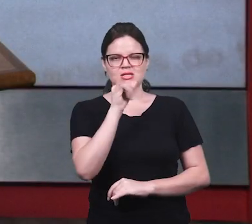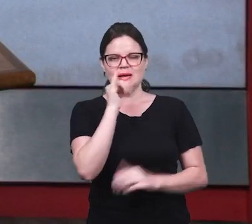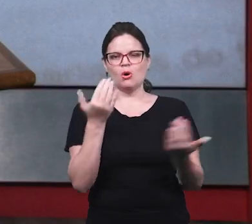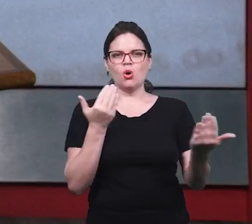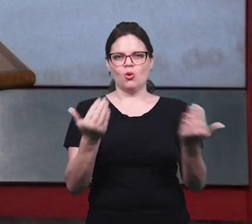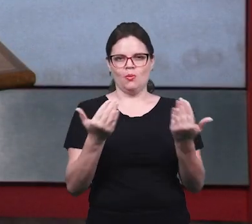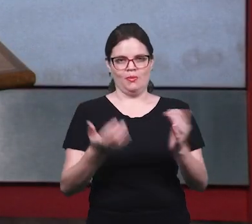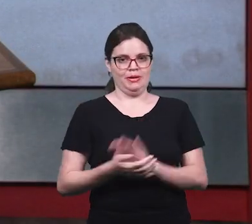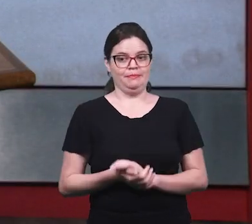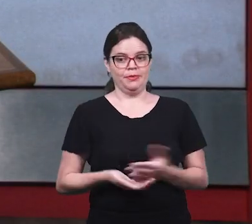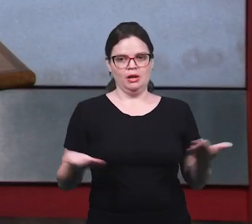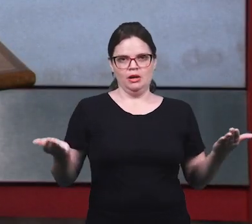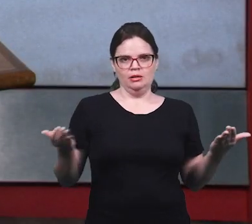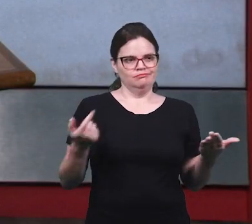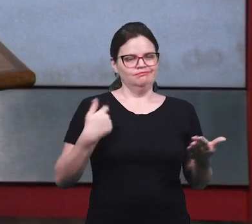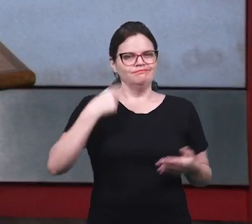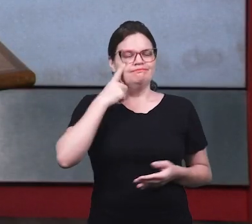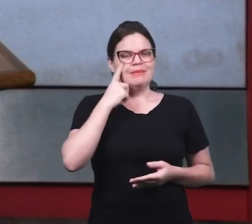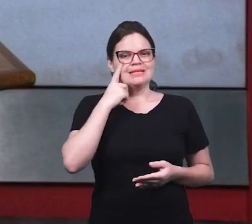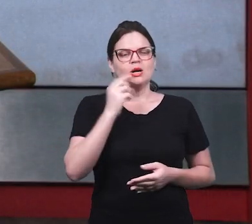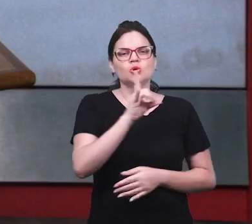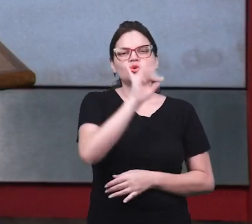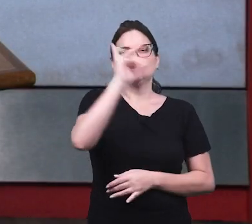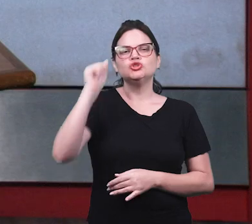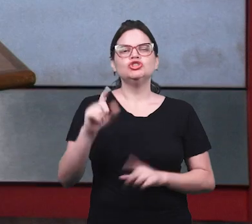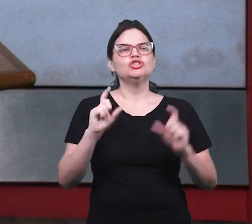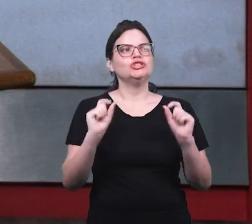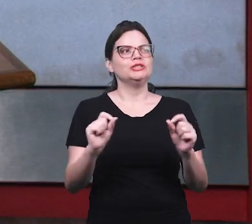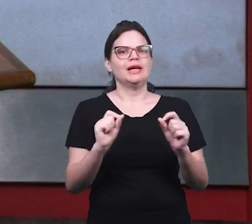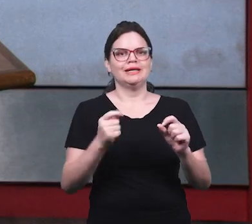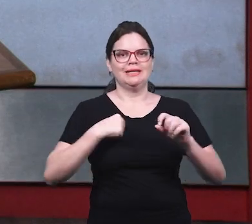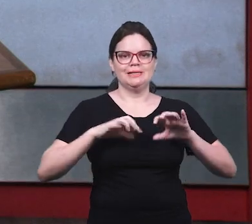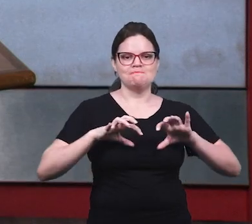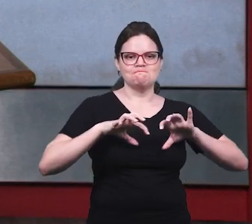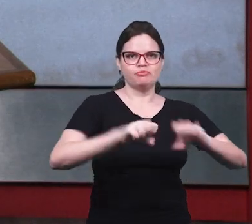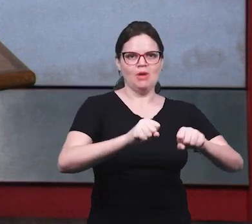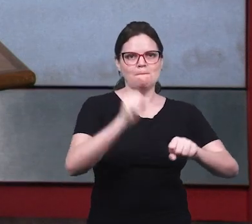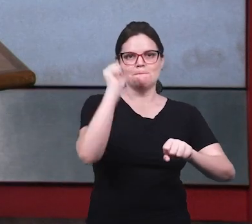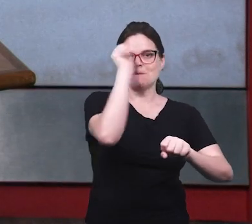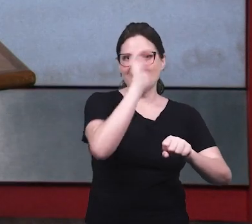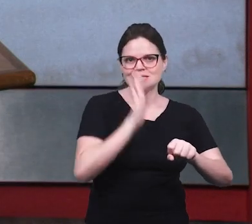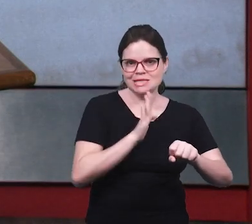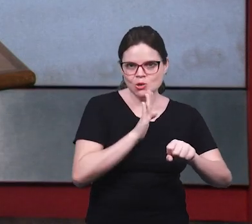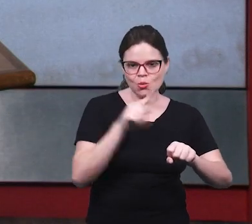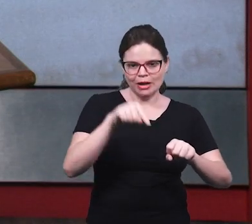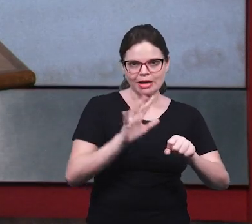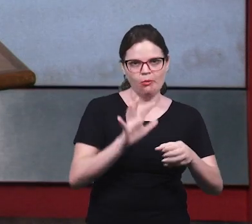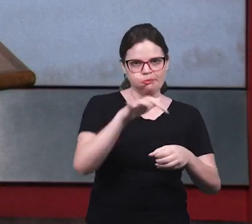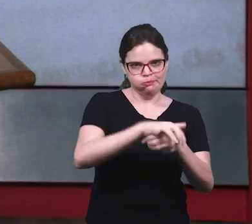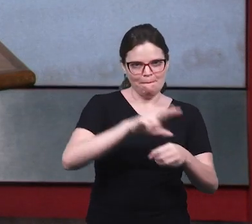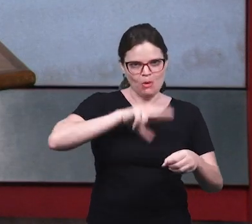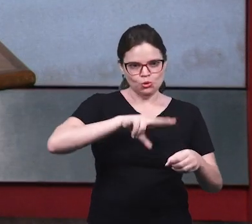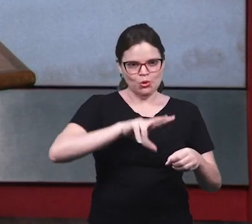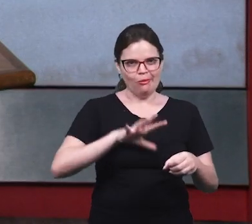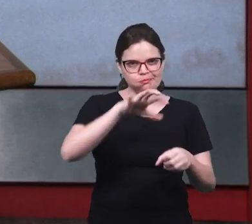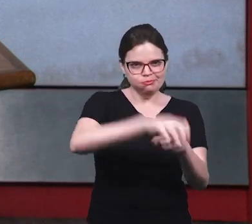Comparativamente, poderíamos dizer que se a Bíblia começasse a ser escrita quando o Brasil foi descoberto, apenas